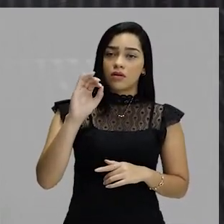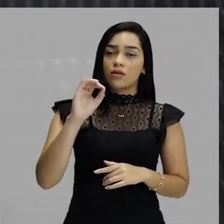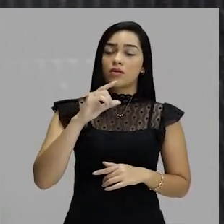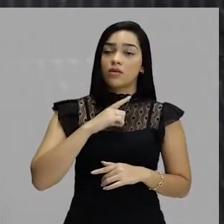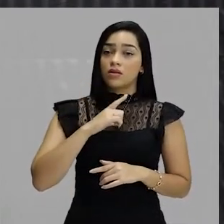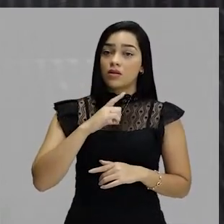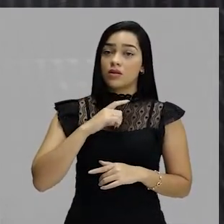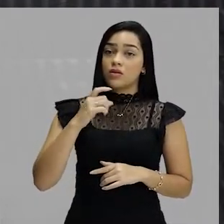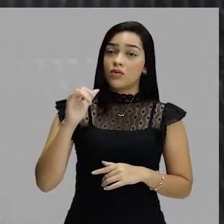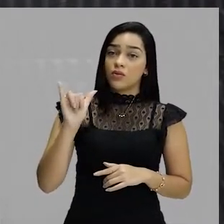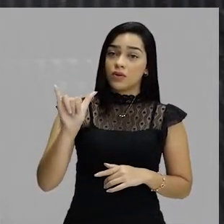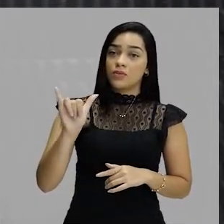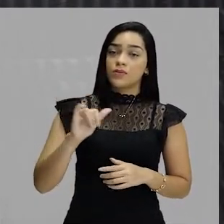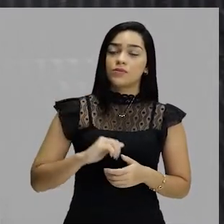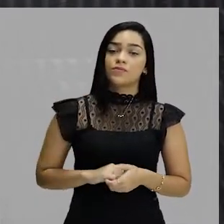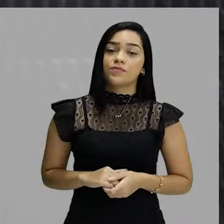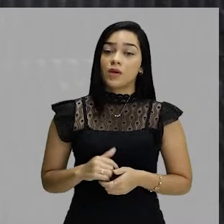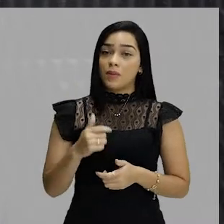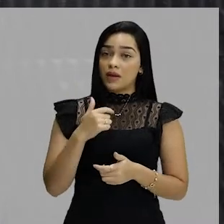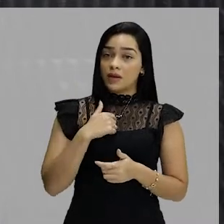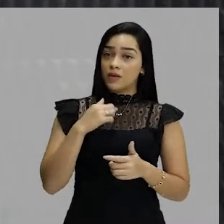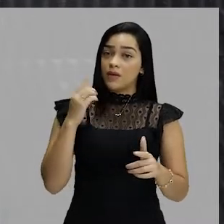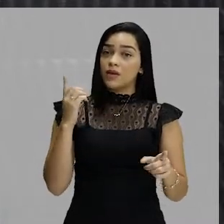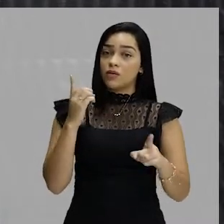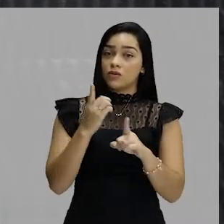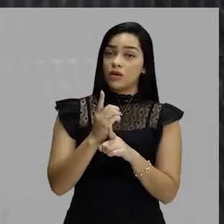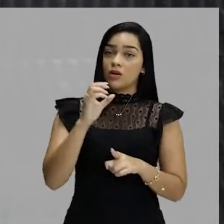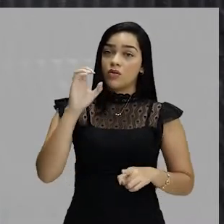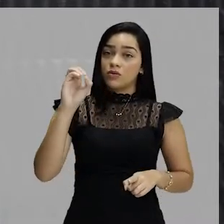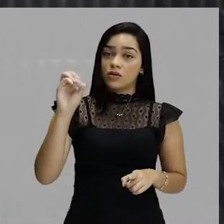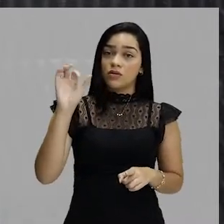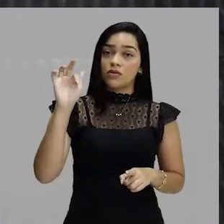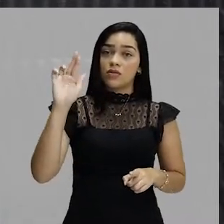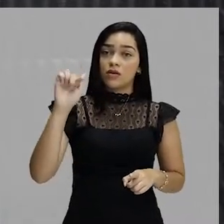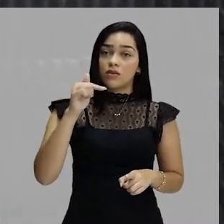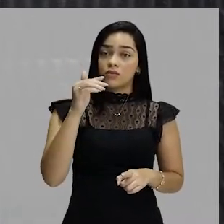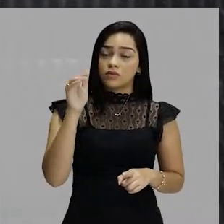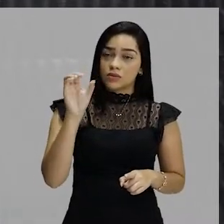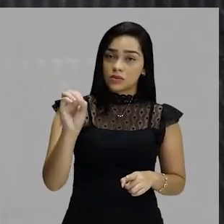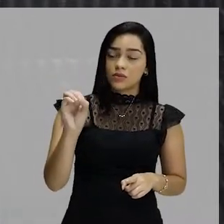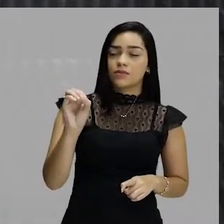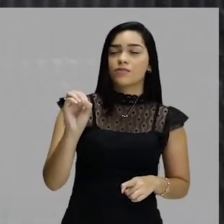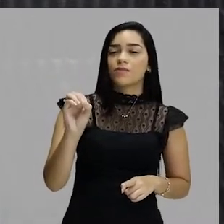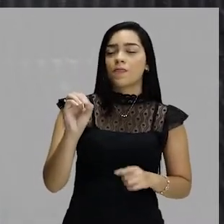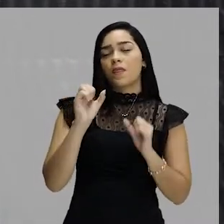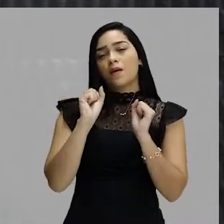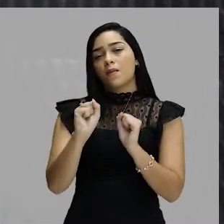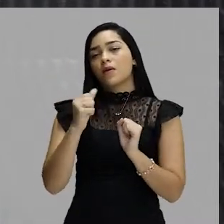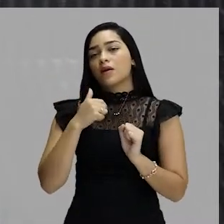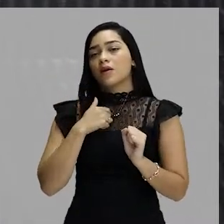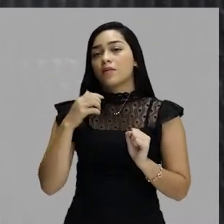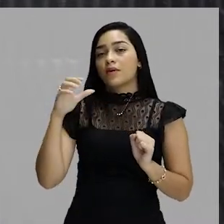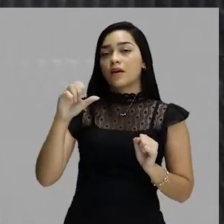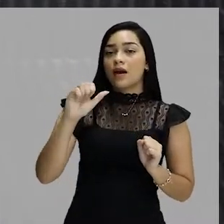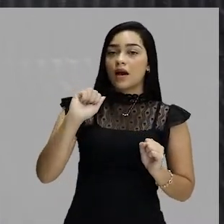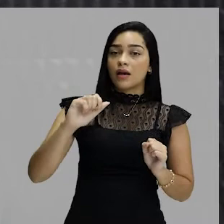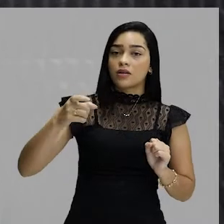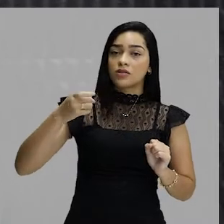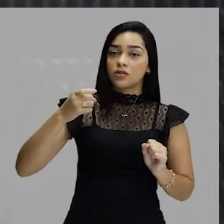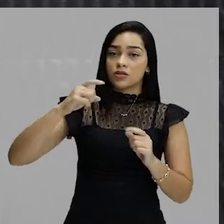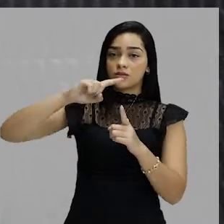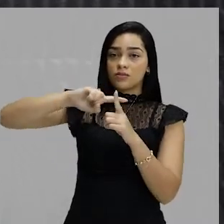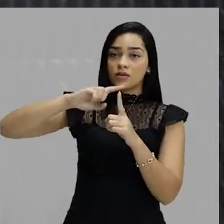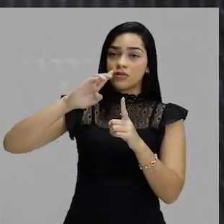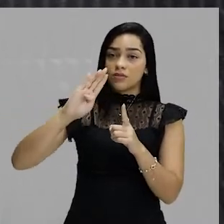y. Então, turma, para eu encontrar o zero de uma função, basta eu pegar ax mais b igual